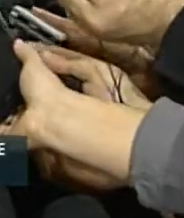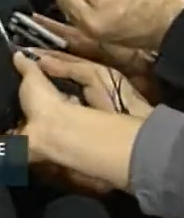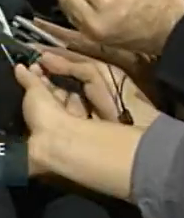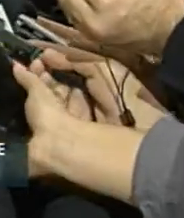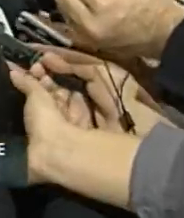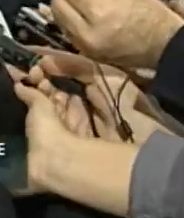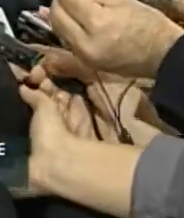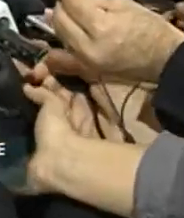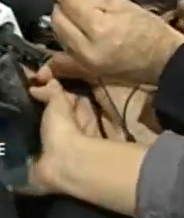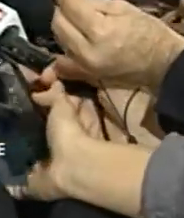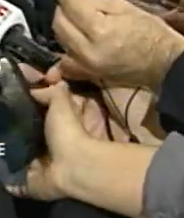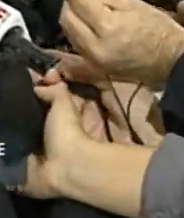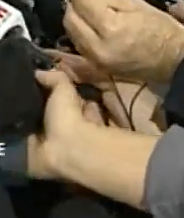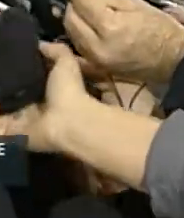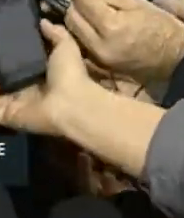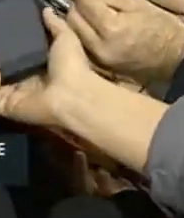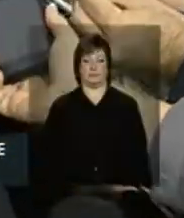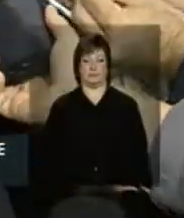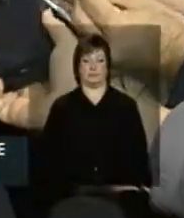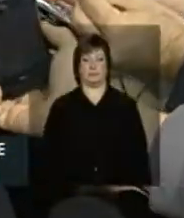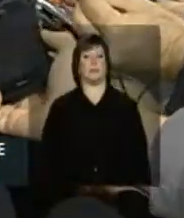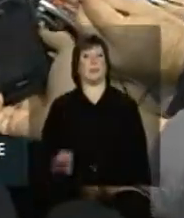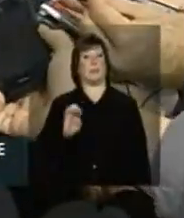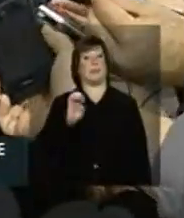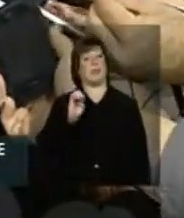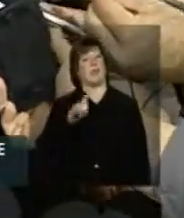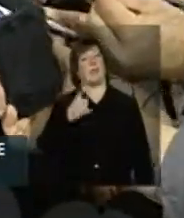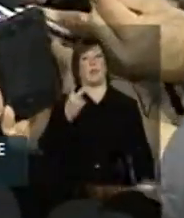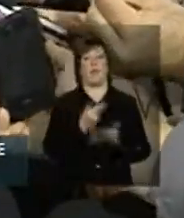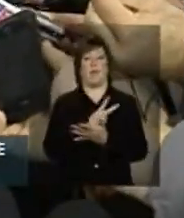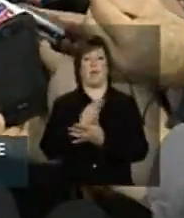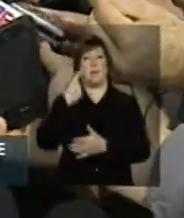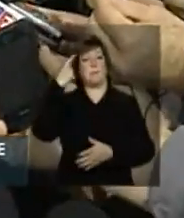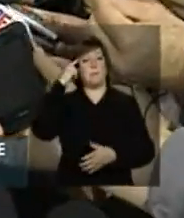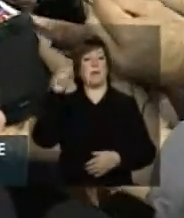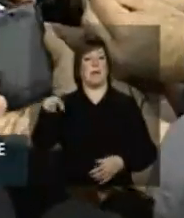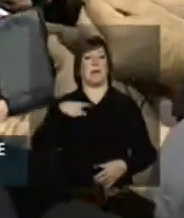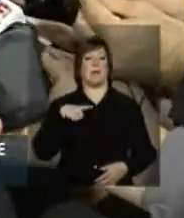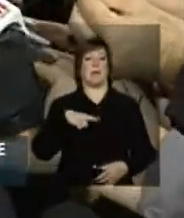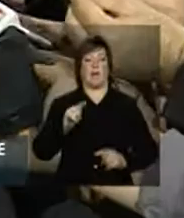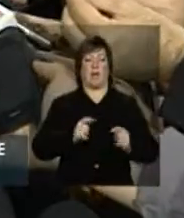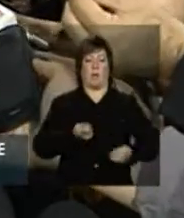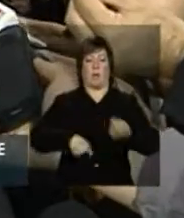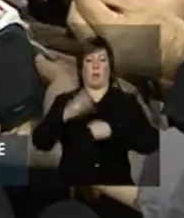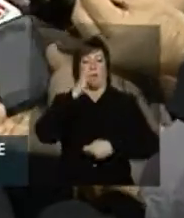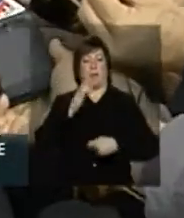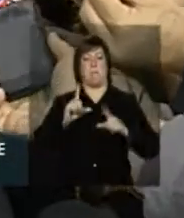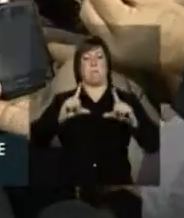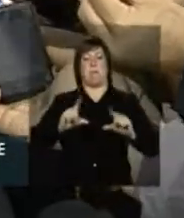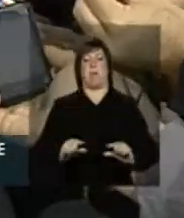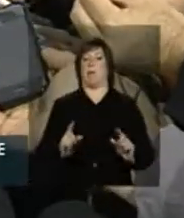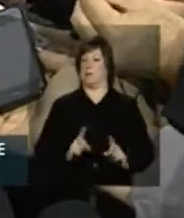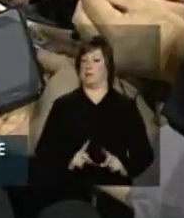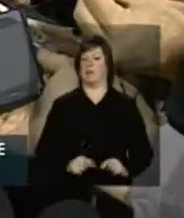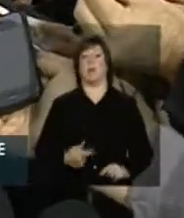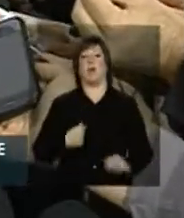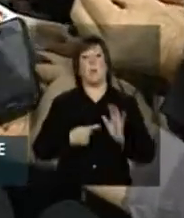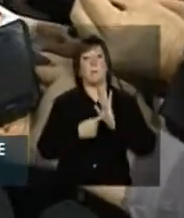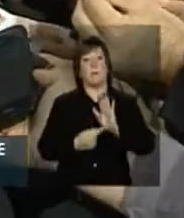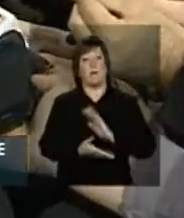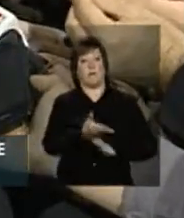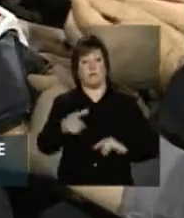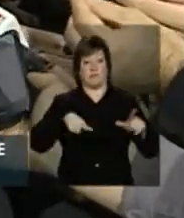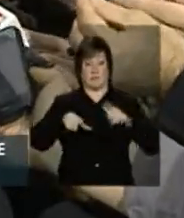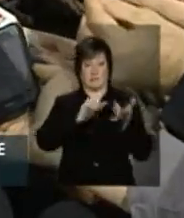Não é um programa pequeno, 6 bilhões. Olha, é um equívoco achar que a economia brasileira está num patamar baixo. Eu mostrei para vocês que o